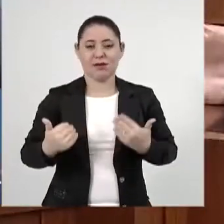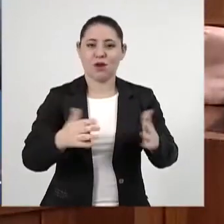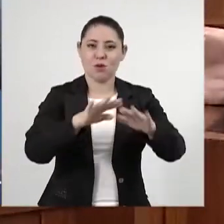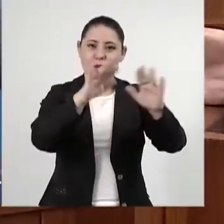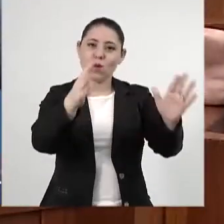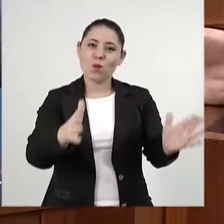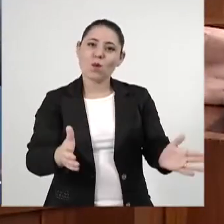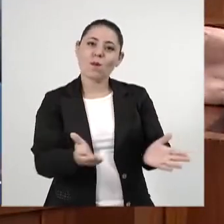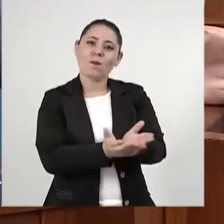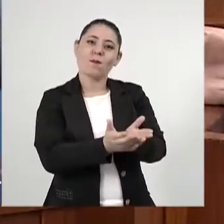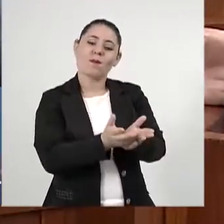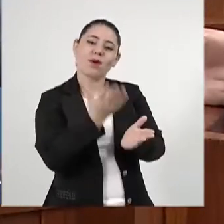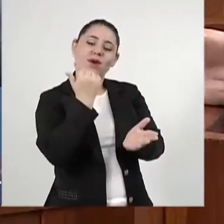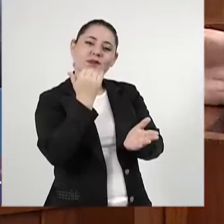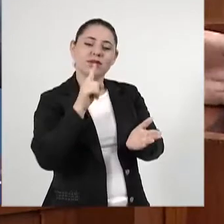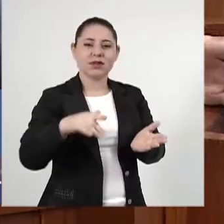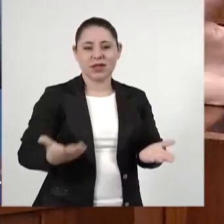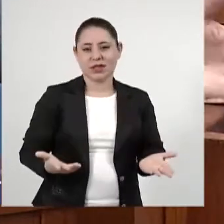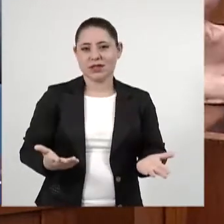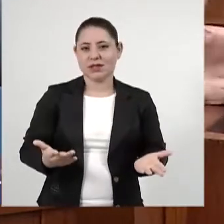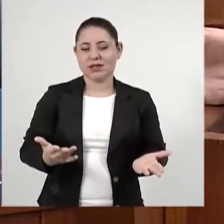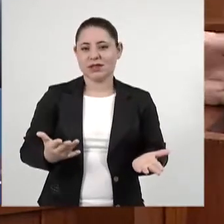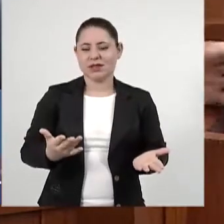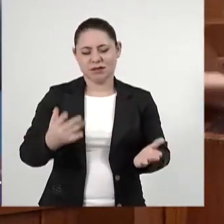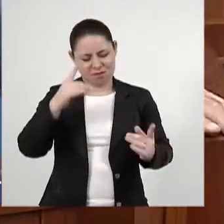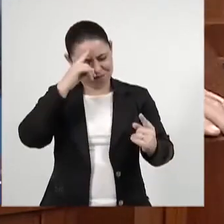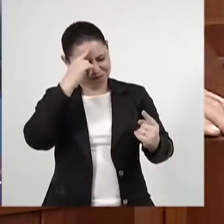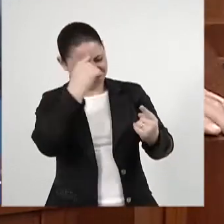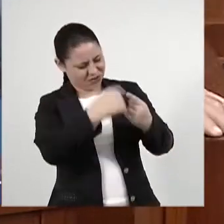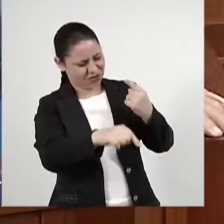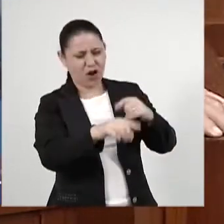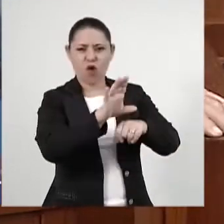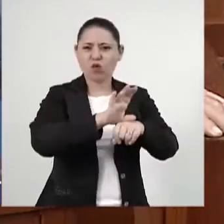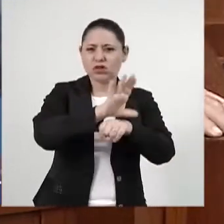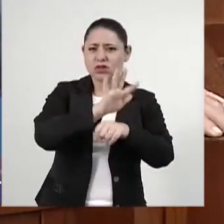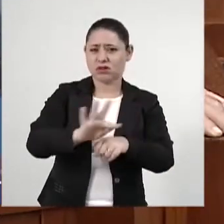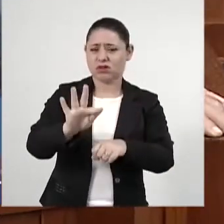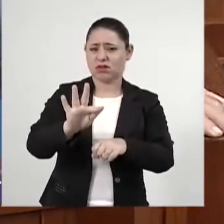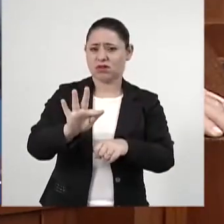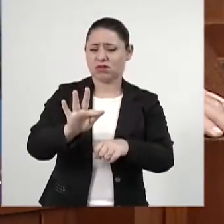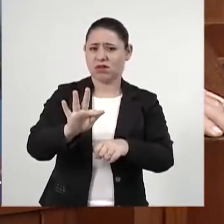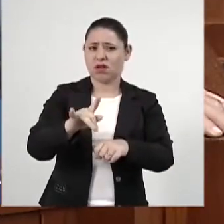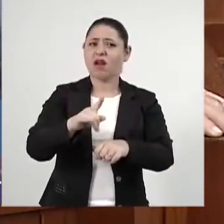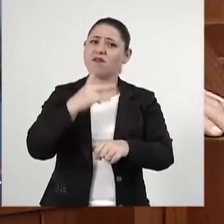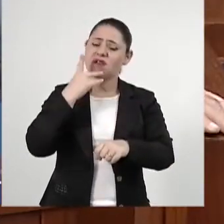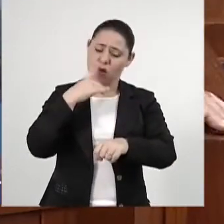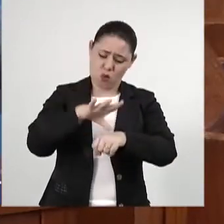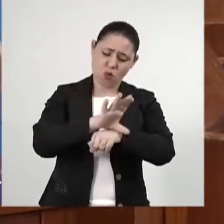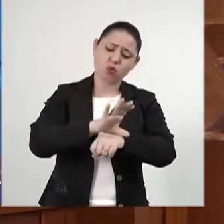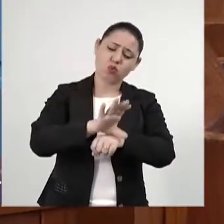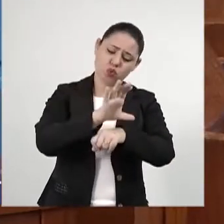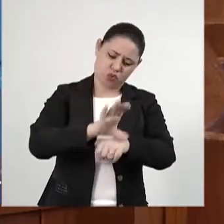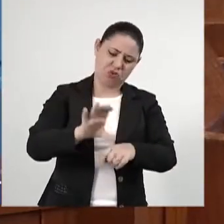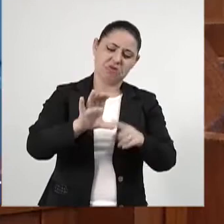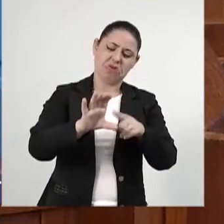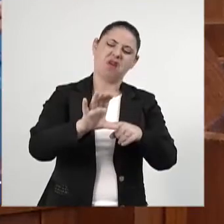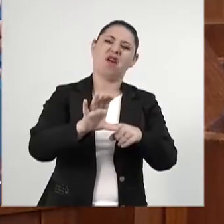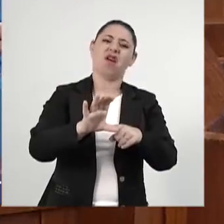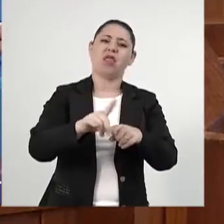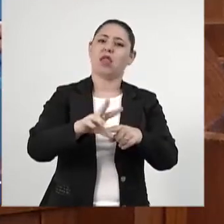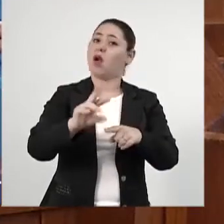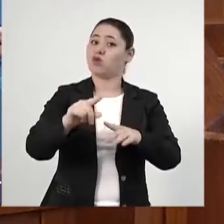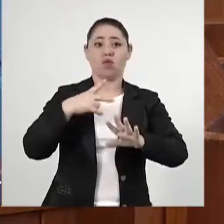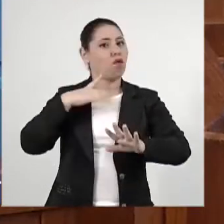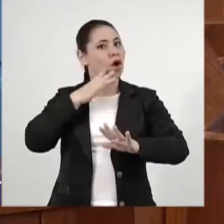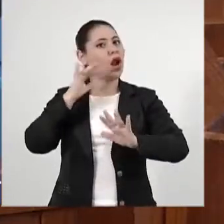propriedade alheia, certo, desrespeitando a Constituição, eu acho que Vossa Excelência está falando assim, bom, essa Constituição... Não, eu não estou dizendo que